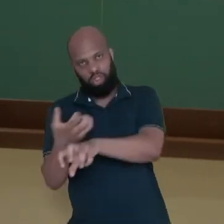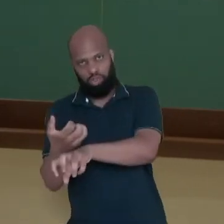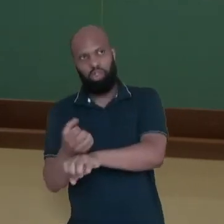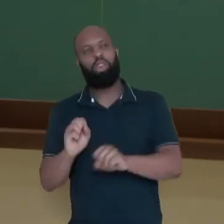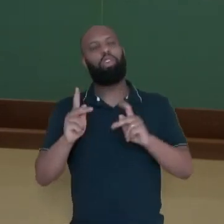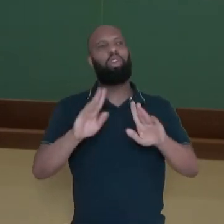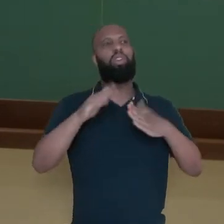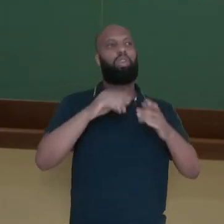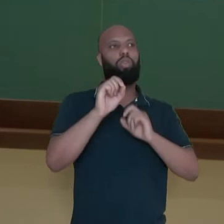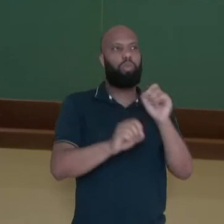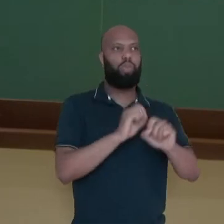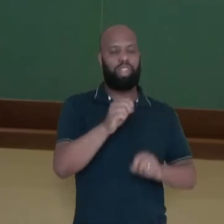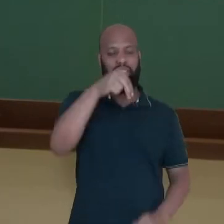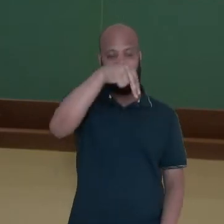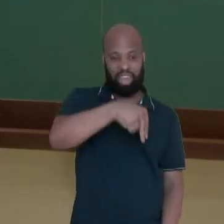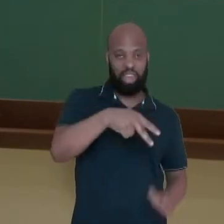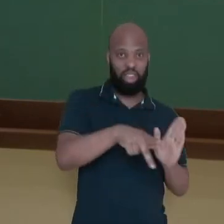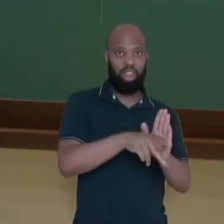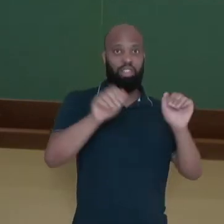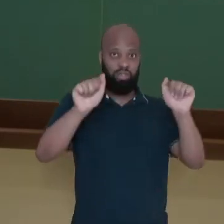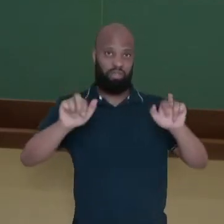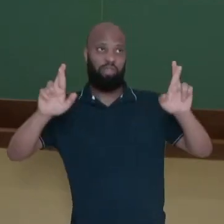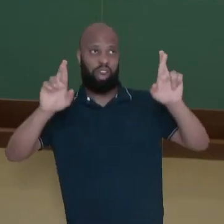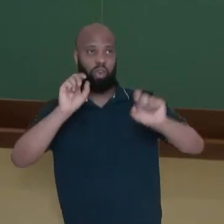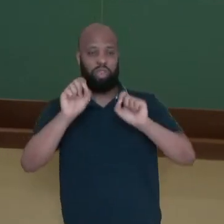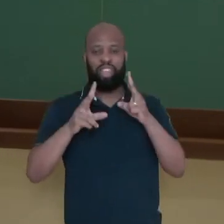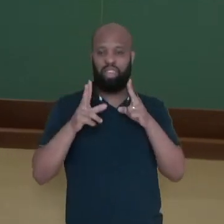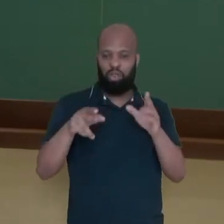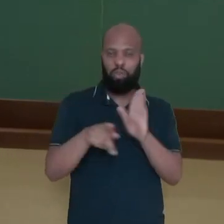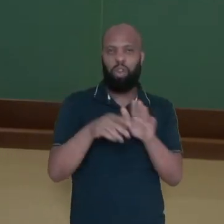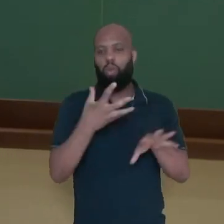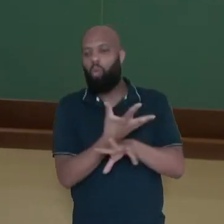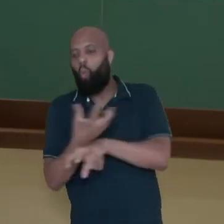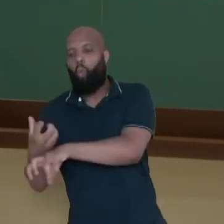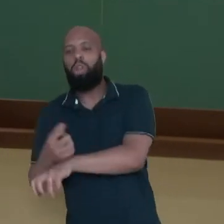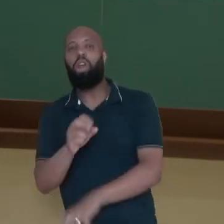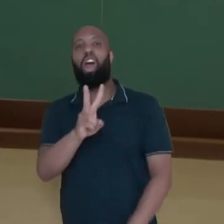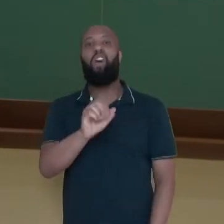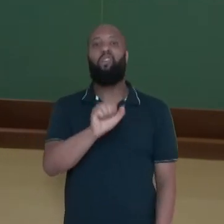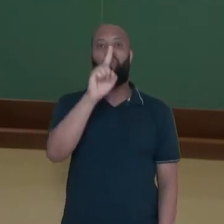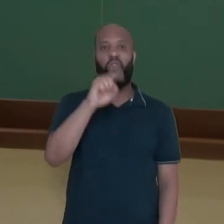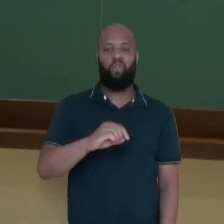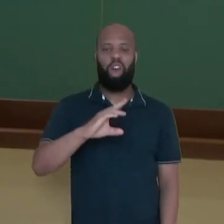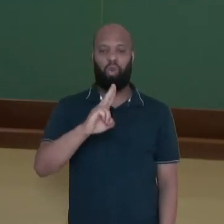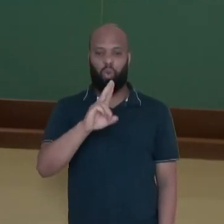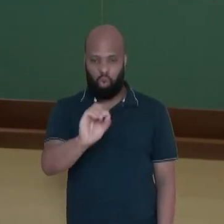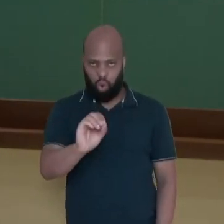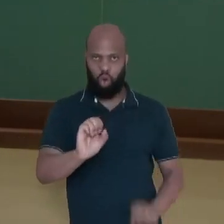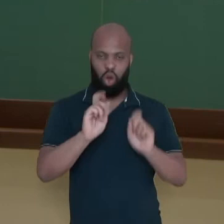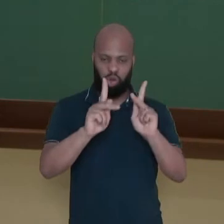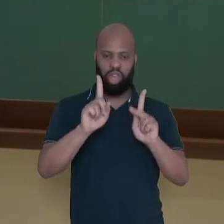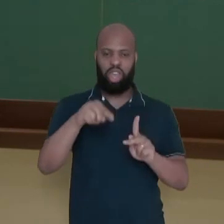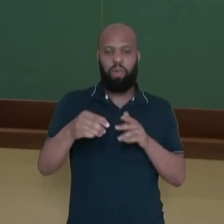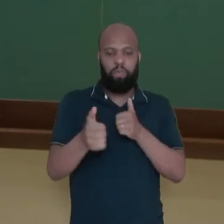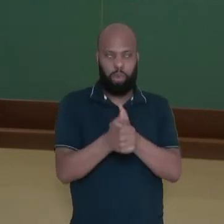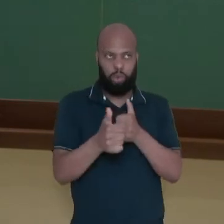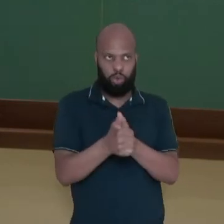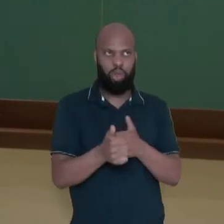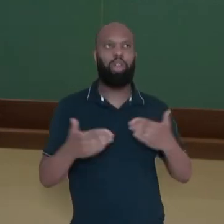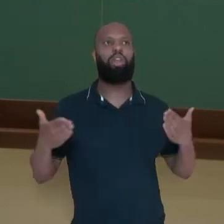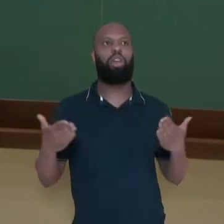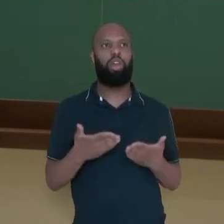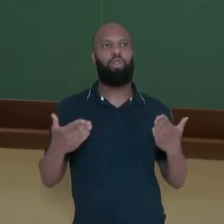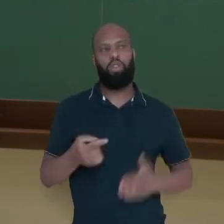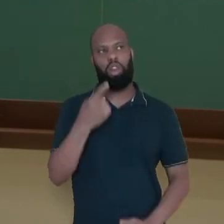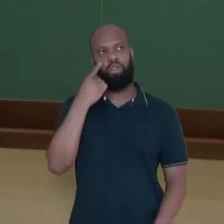exercícios, o índice de refração da luz no ar, ele é igual ao índice de refração da luz no vácuo. Né? Nós aproximamos. Agora,